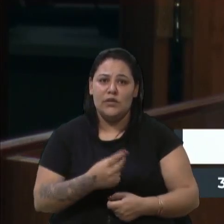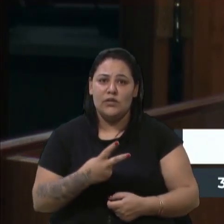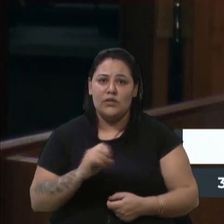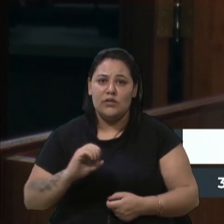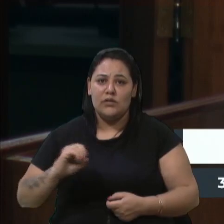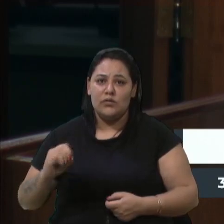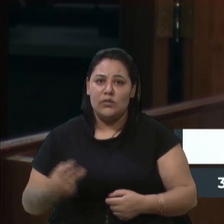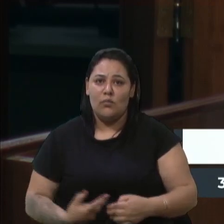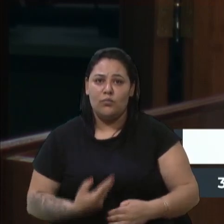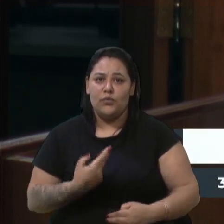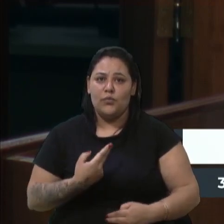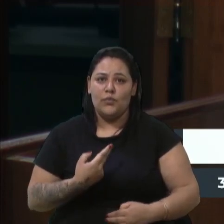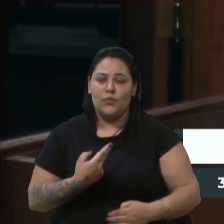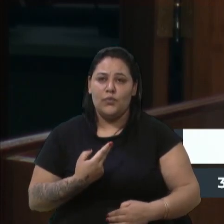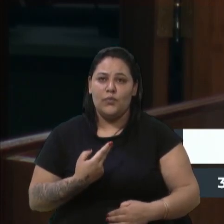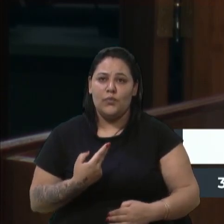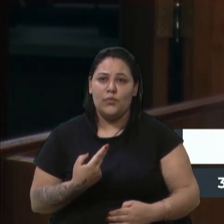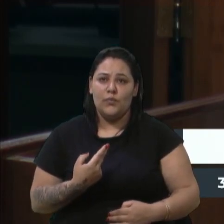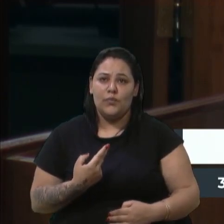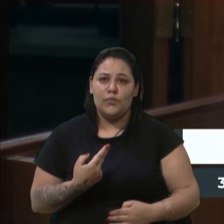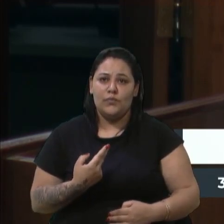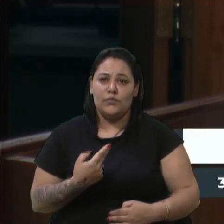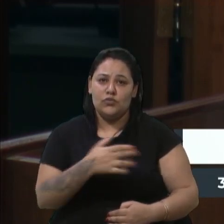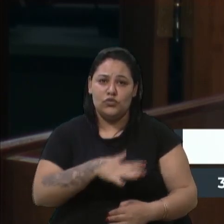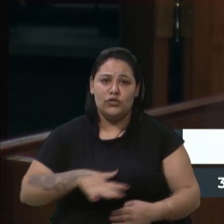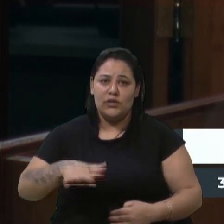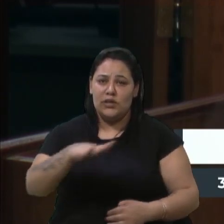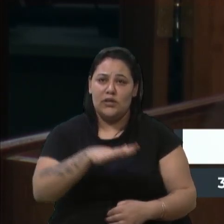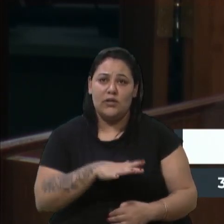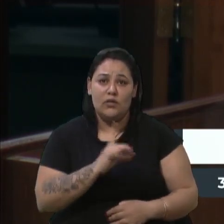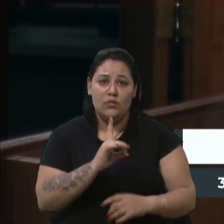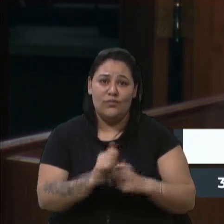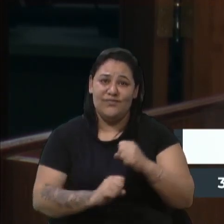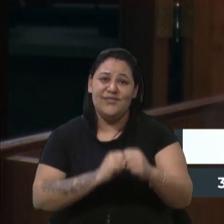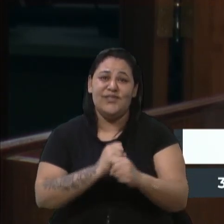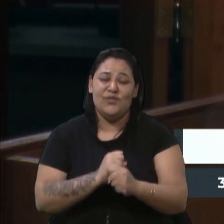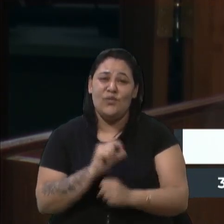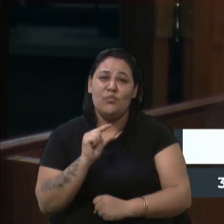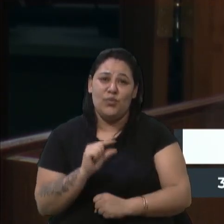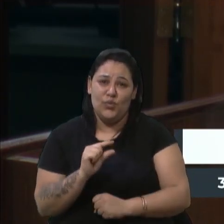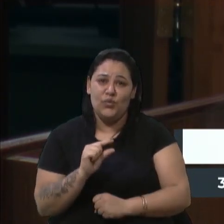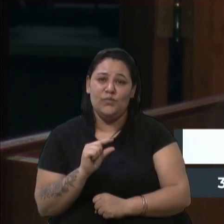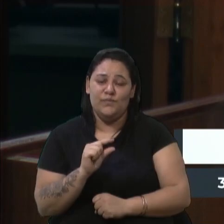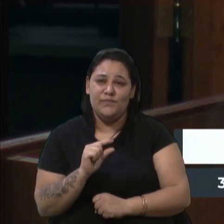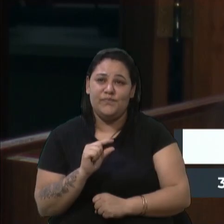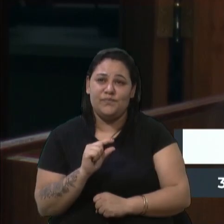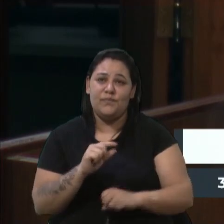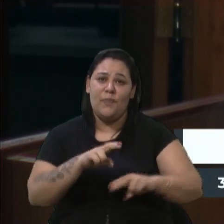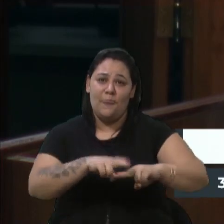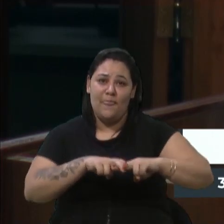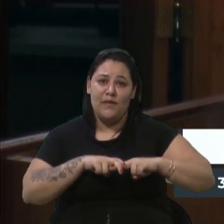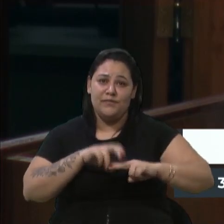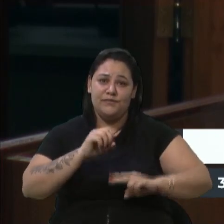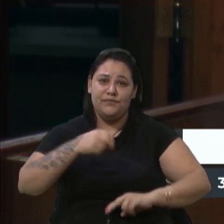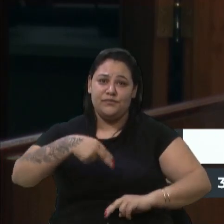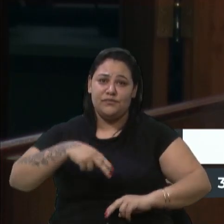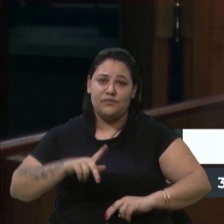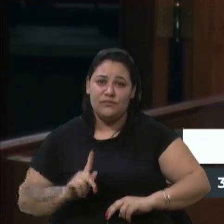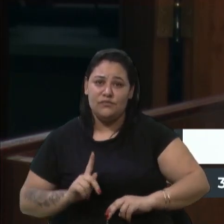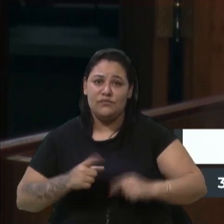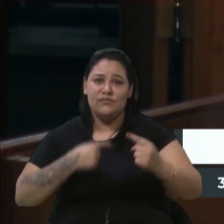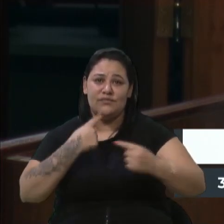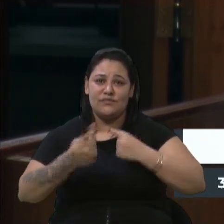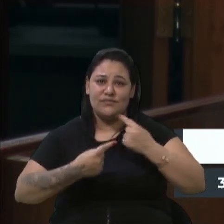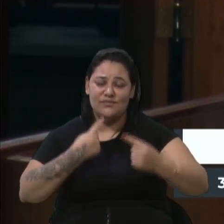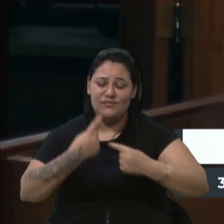1.200 castrações, o convênio todo, isso é para um ano, é pouco, e é por essa razão que as ONGs, elas